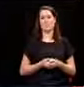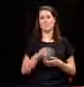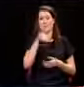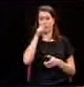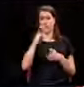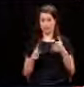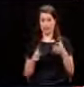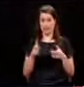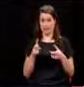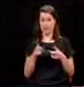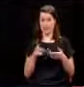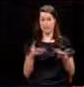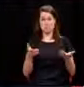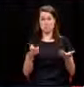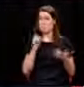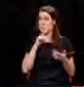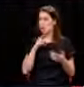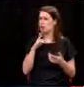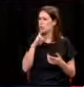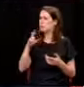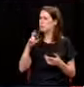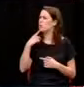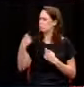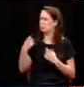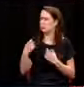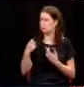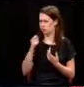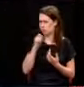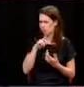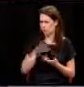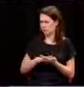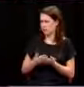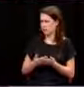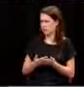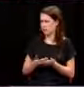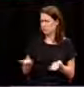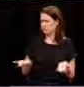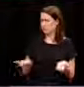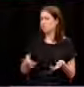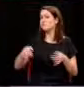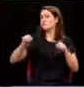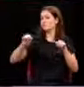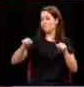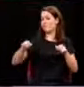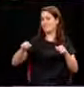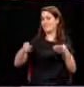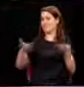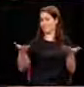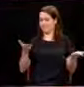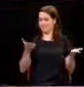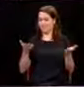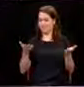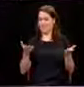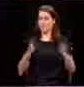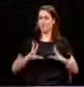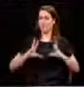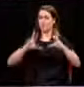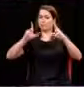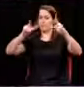mas alguém que responda a perguntas também. Sim, o melhor que sabe. O melhor que sabe. É claro que não podemos desenvolver